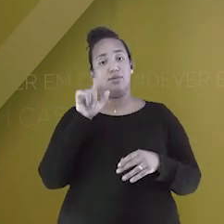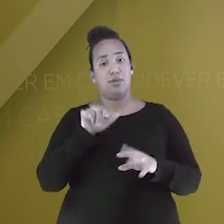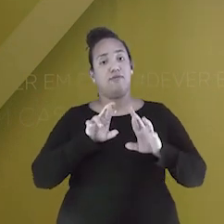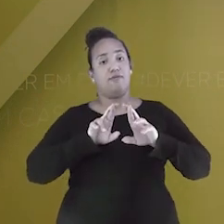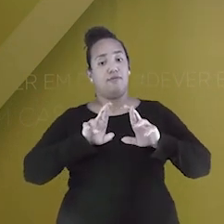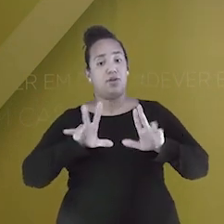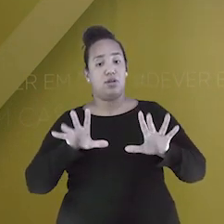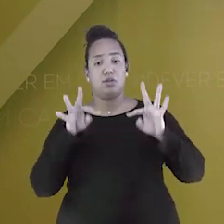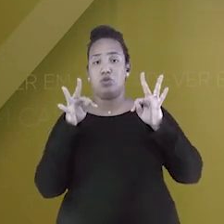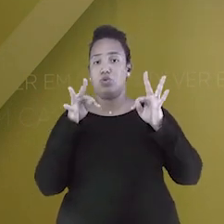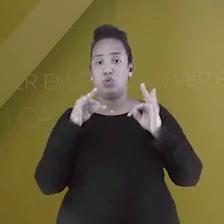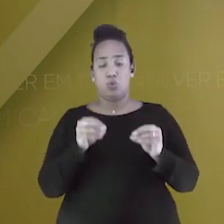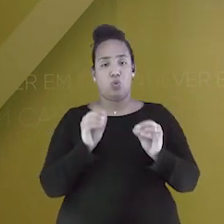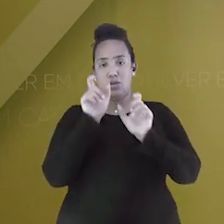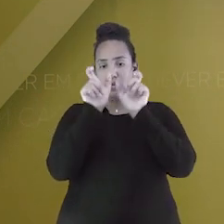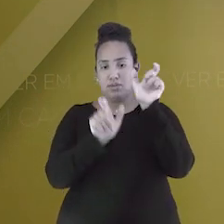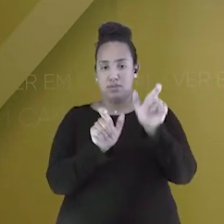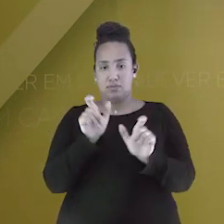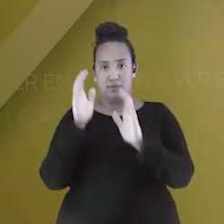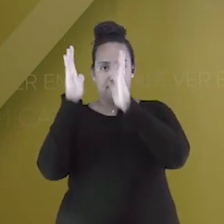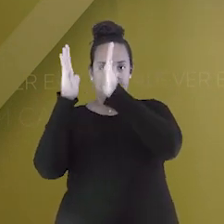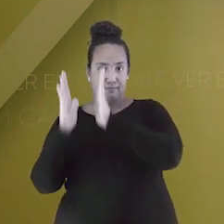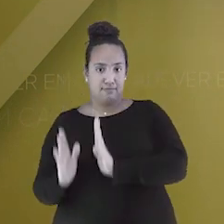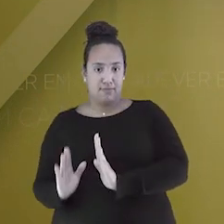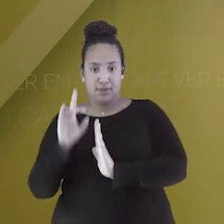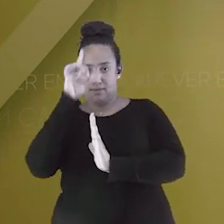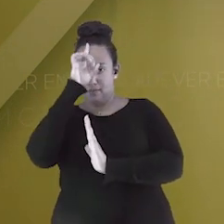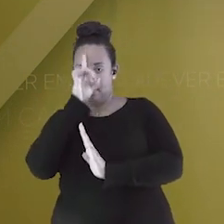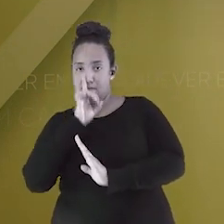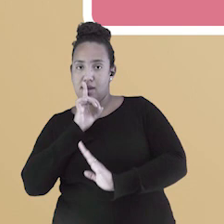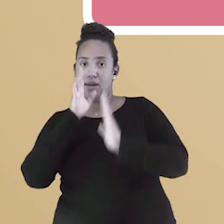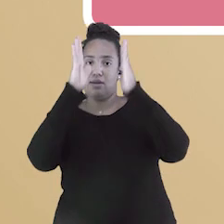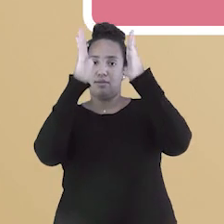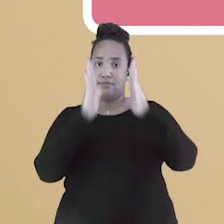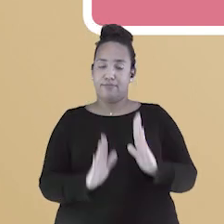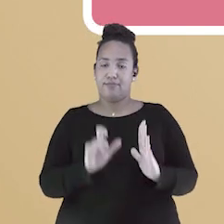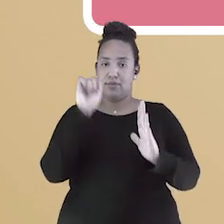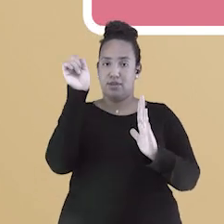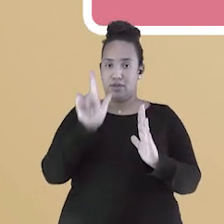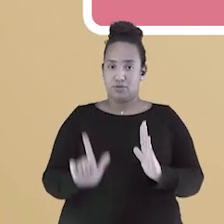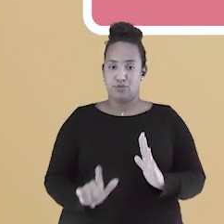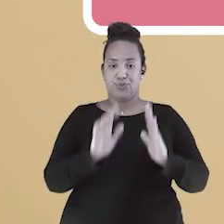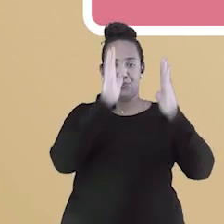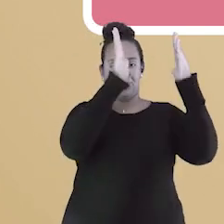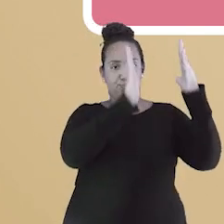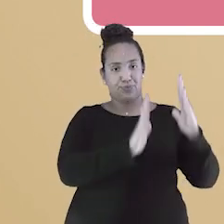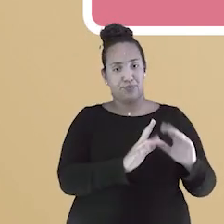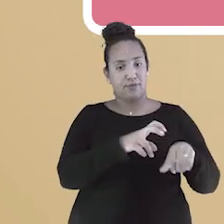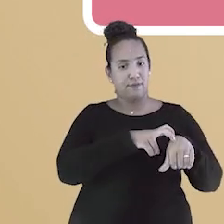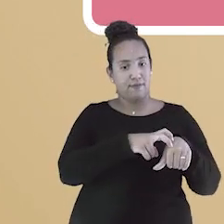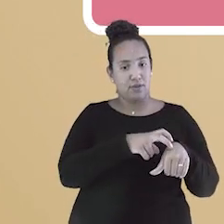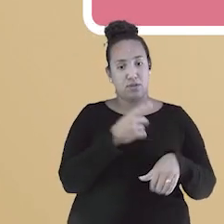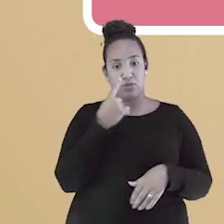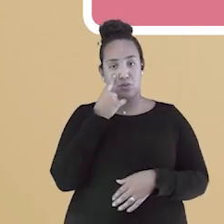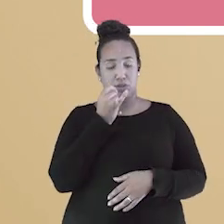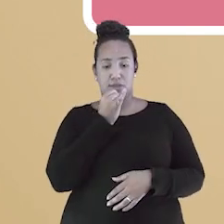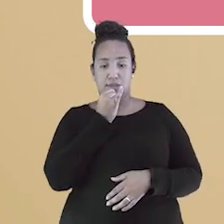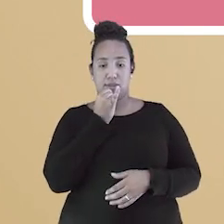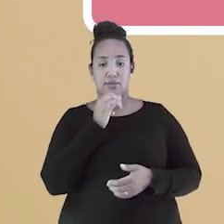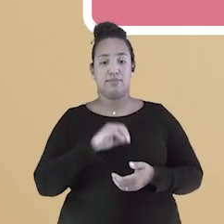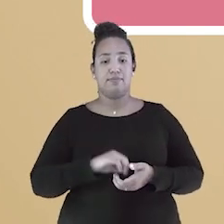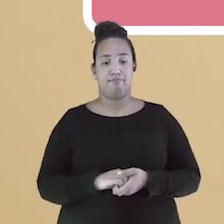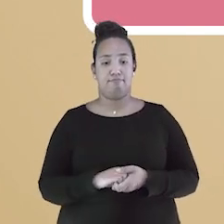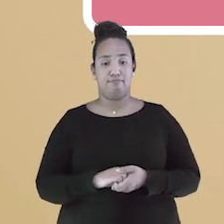todas as palavras da coluna azul e da coluna verde. Vejamos os exemplos. That is